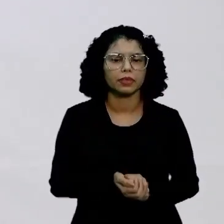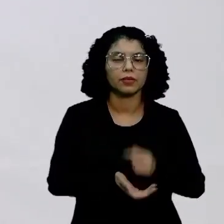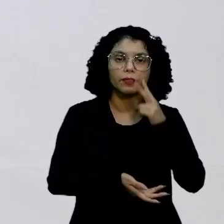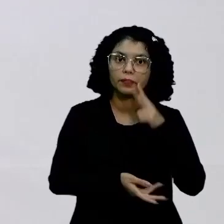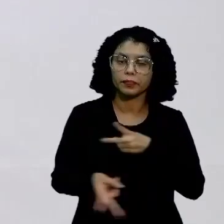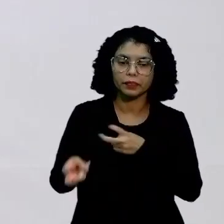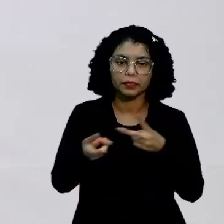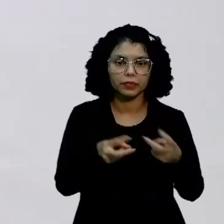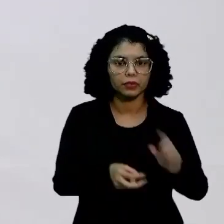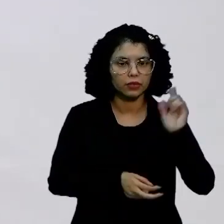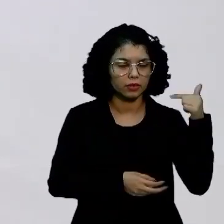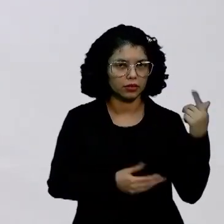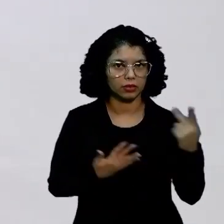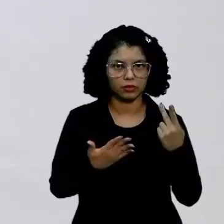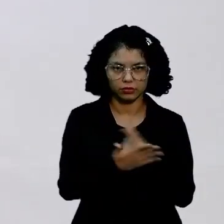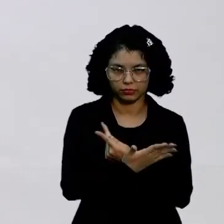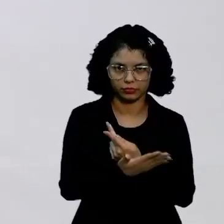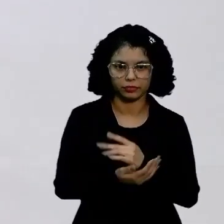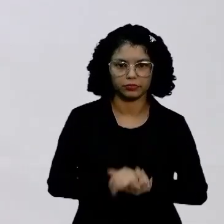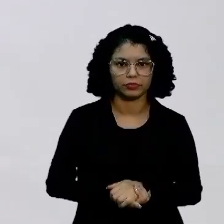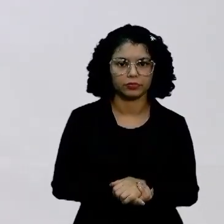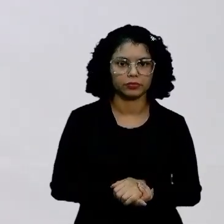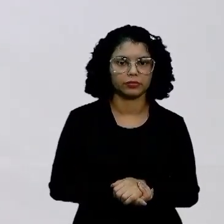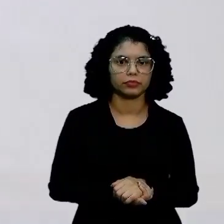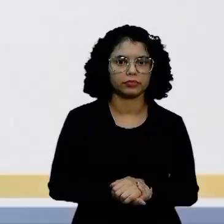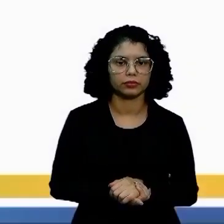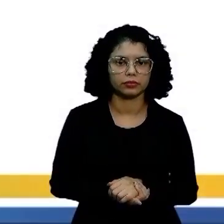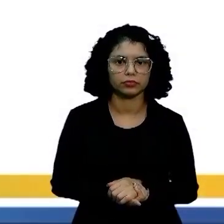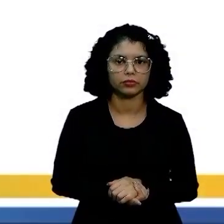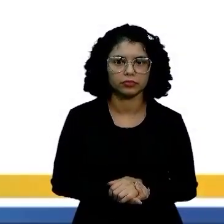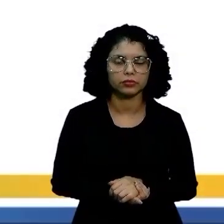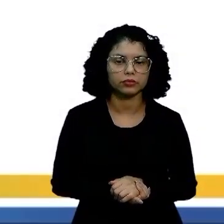verificar por que as outras alternativas não estão corretas.